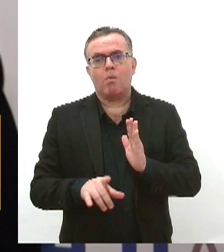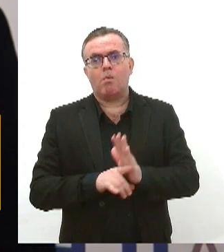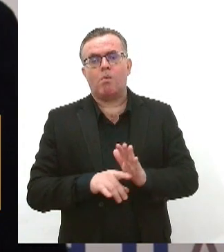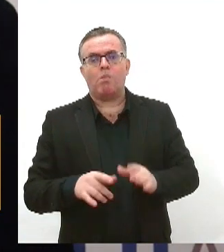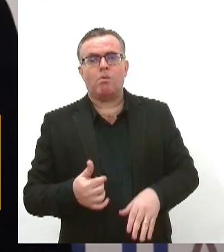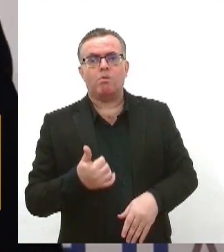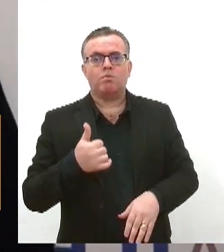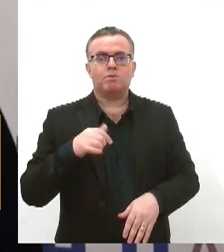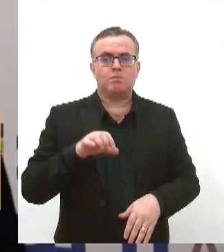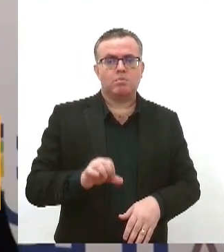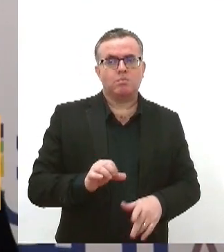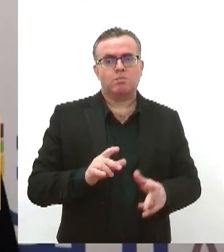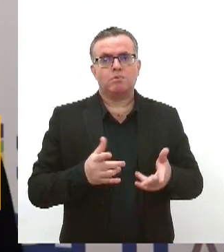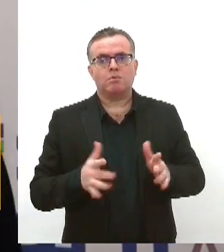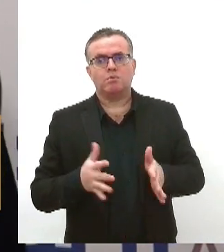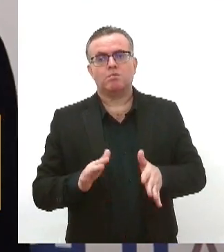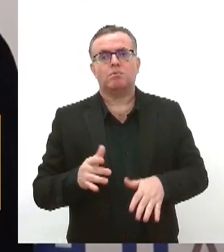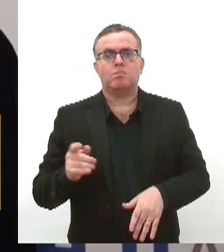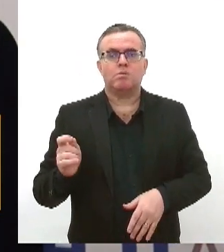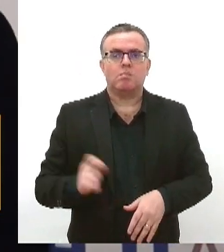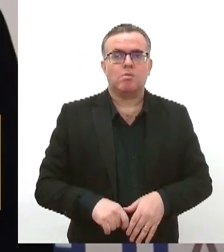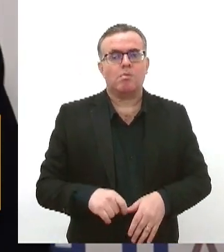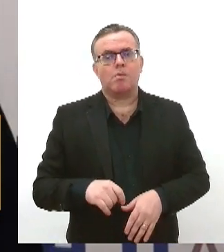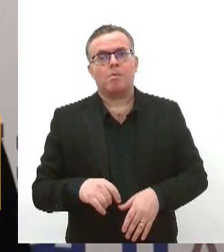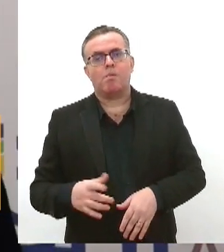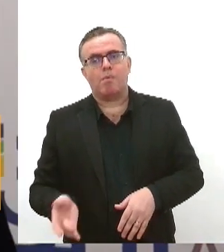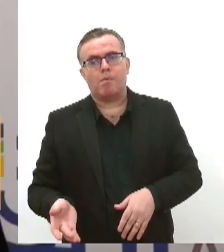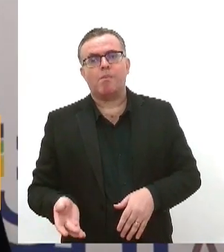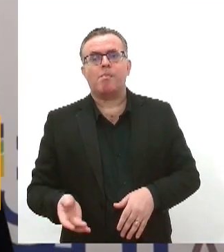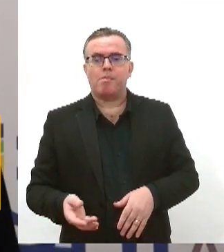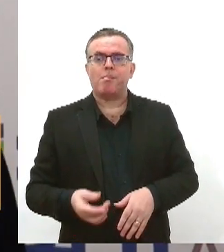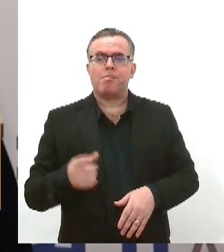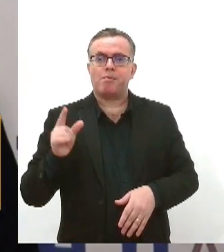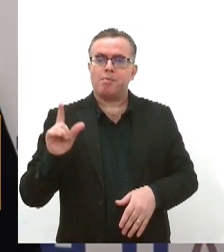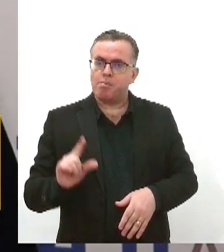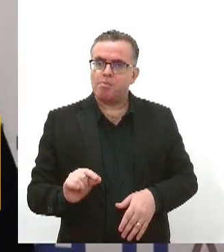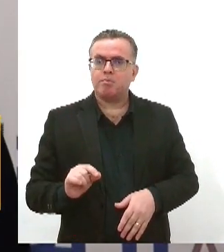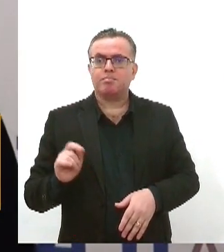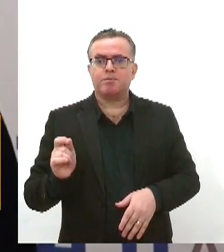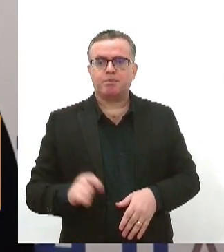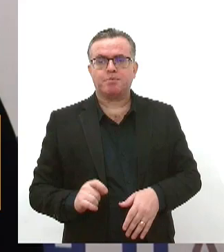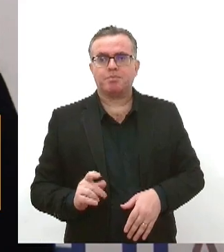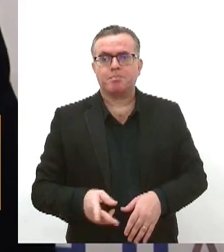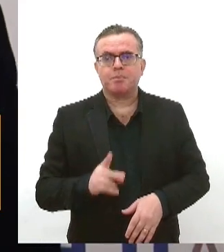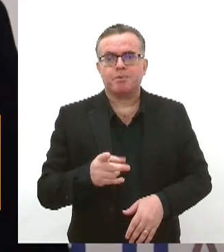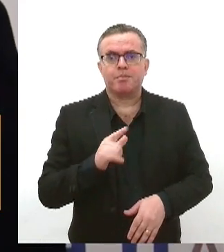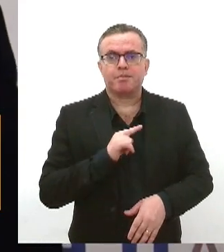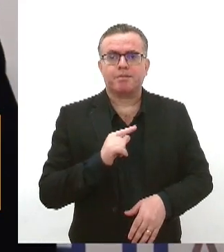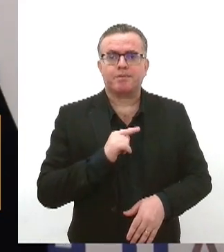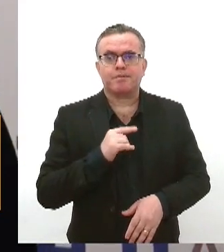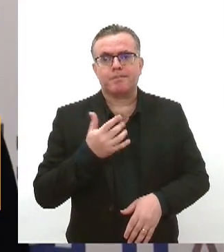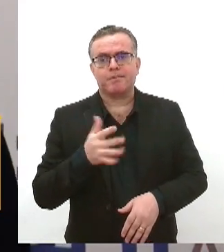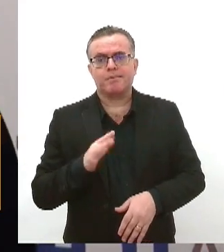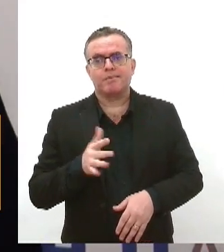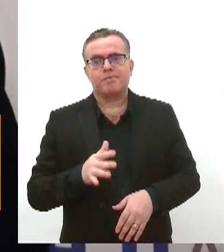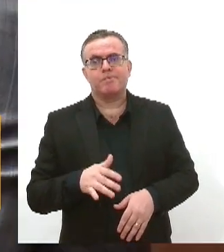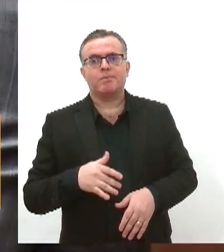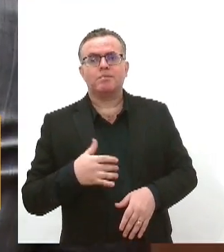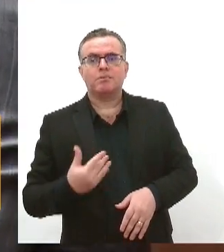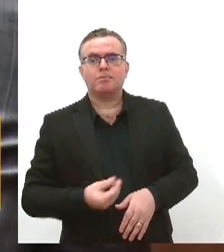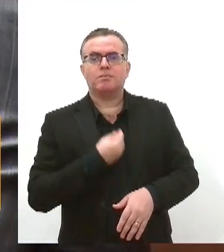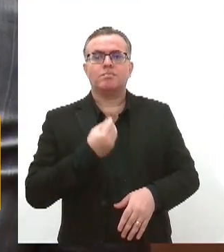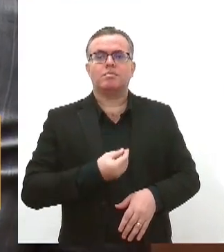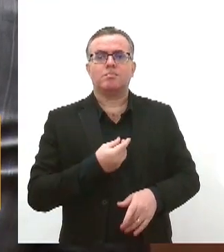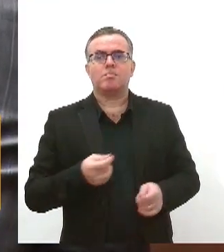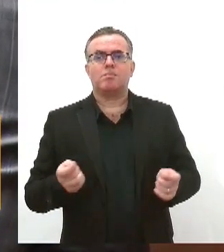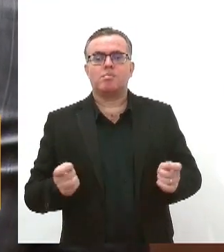no mínimo a Bahia e Alagoas, para que o menor estado da federação ele possa ter, né, no mínimo aí uma sobrevida competitiva.